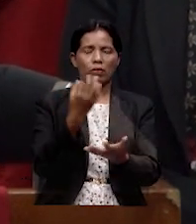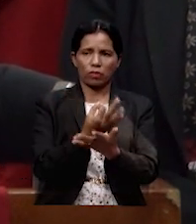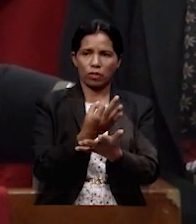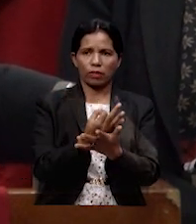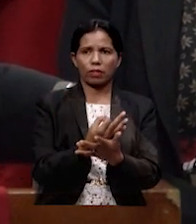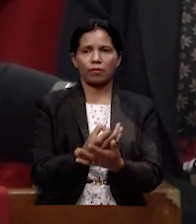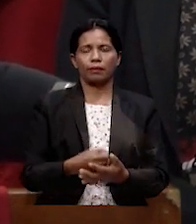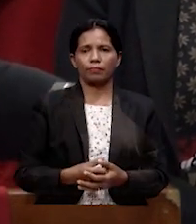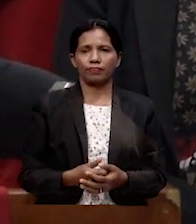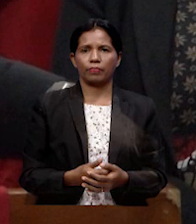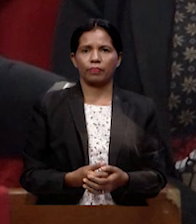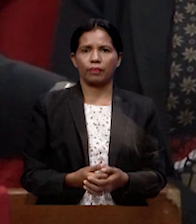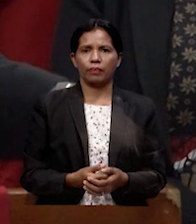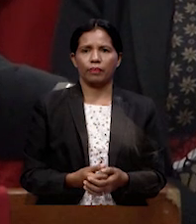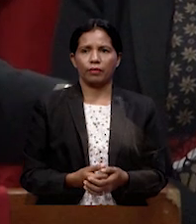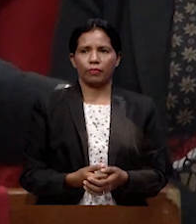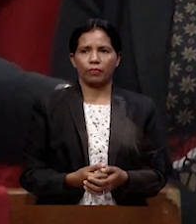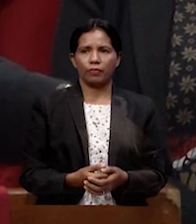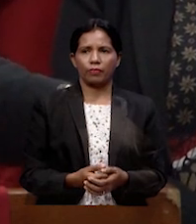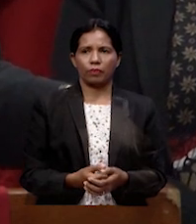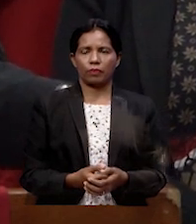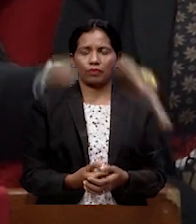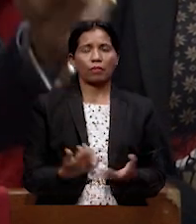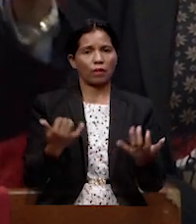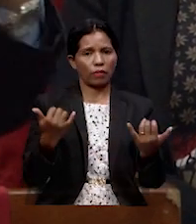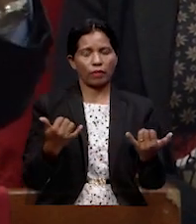Ou são lá errou. E então,